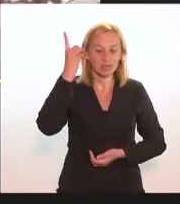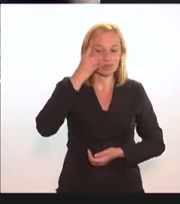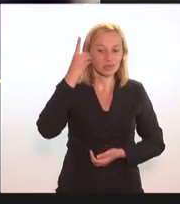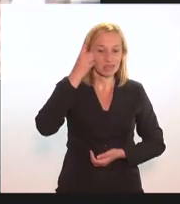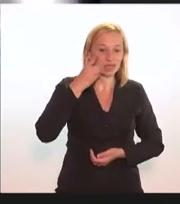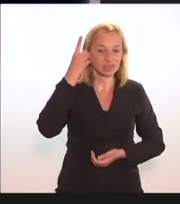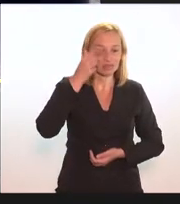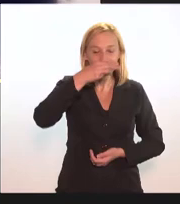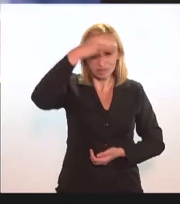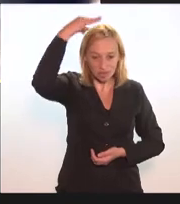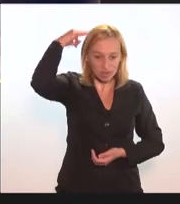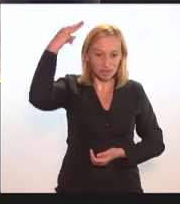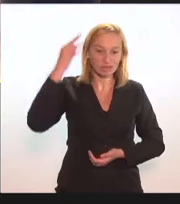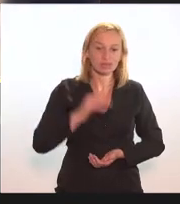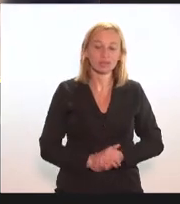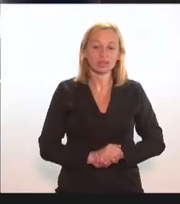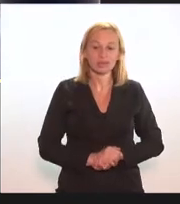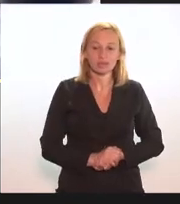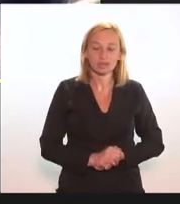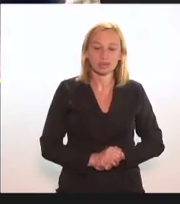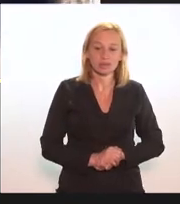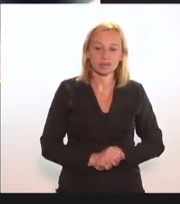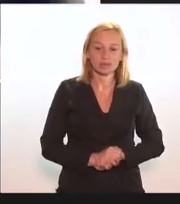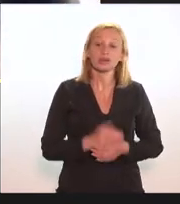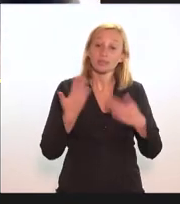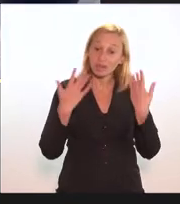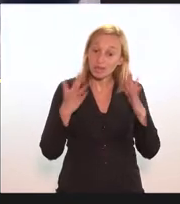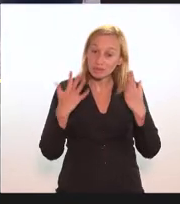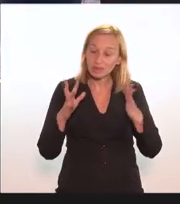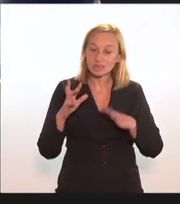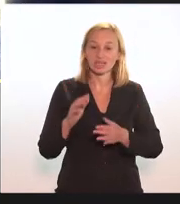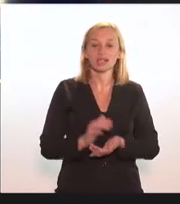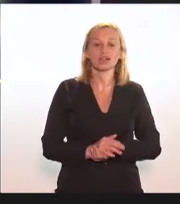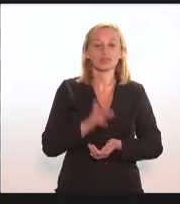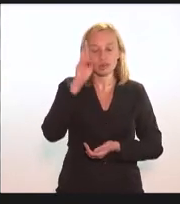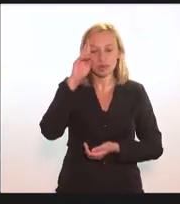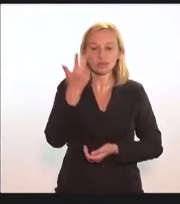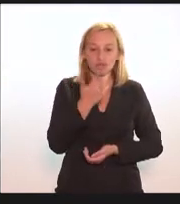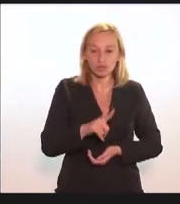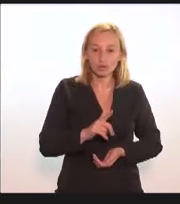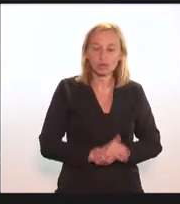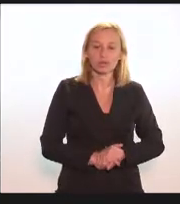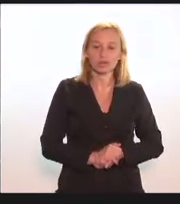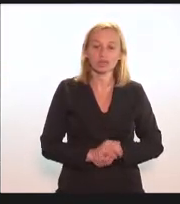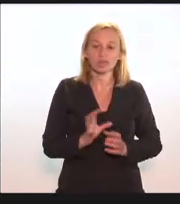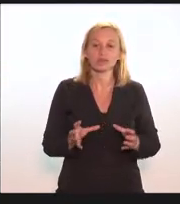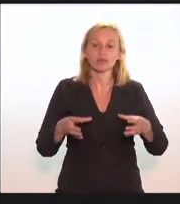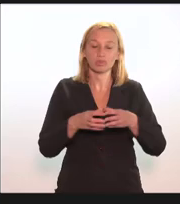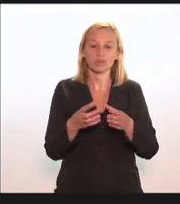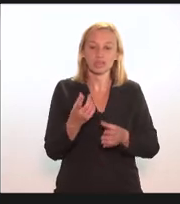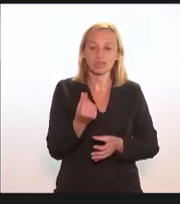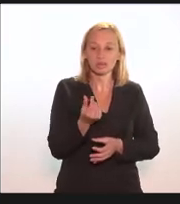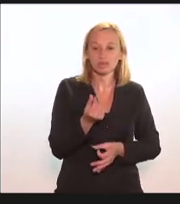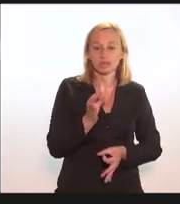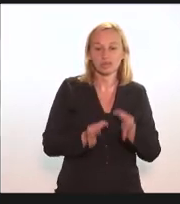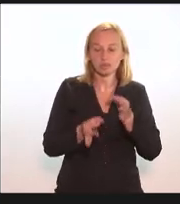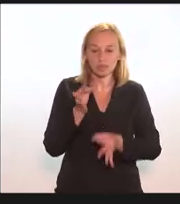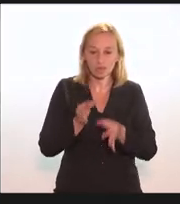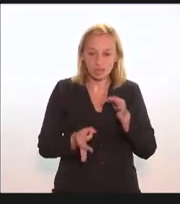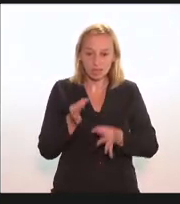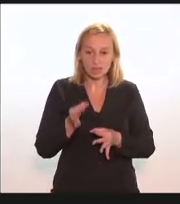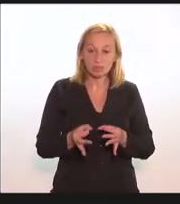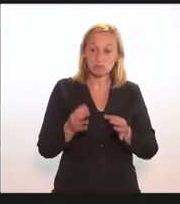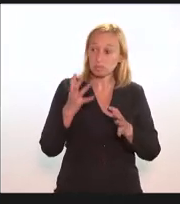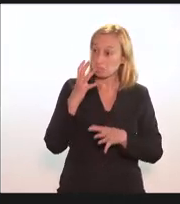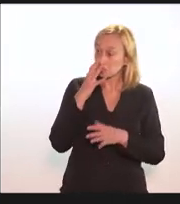por favor. Deputado Luiz Paulo, primeiro parabenizar a Vossa Excelência mais uma vez. A Comissão de Tributação demonstra uma competência